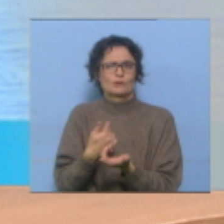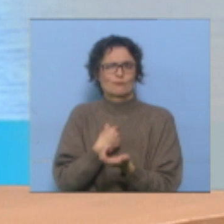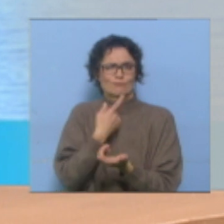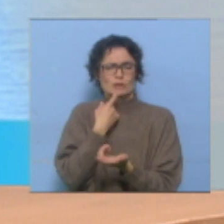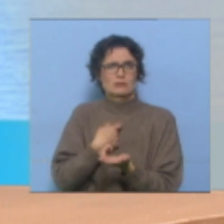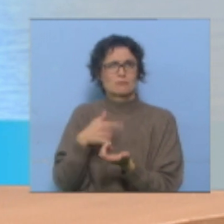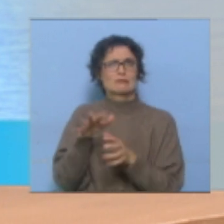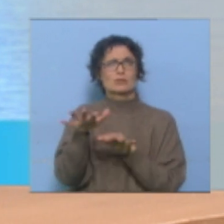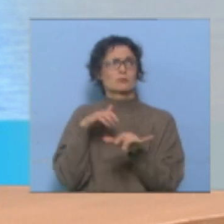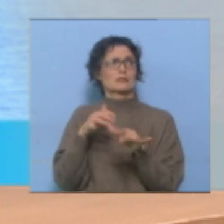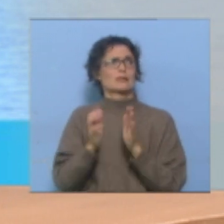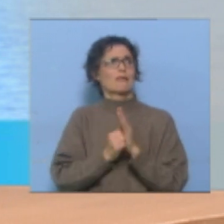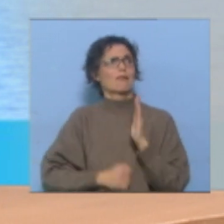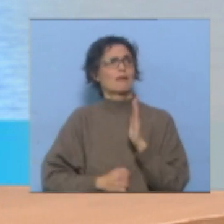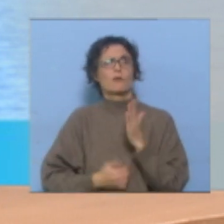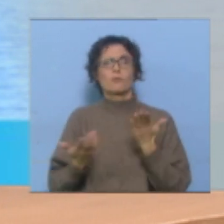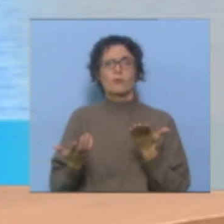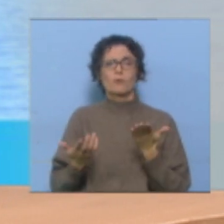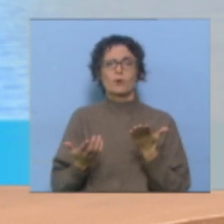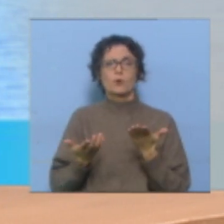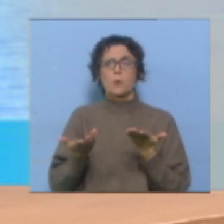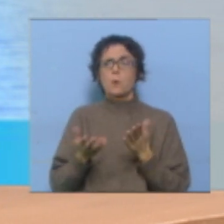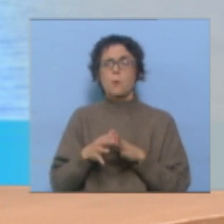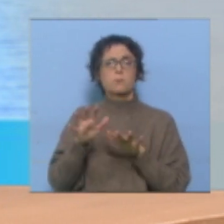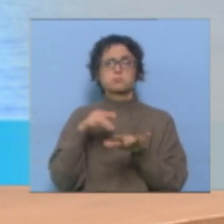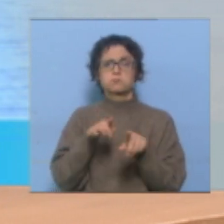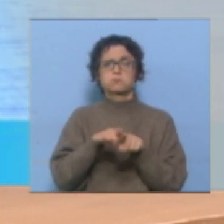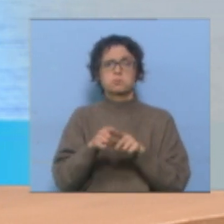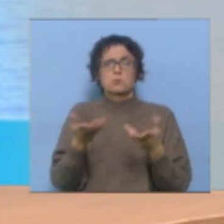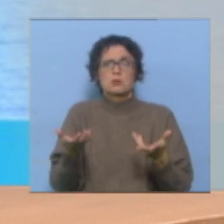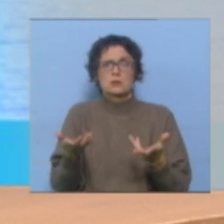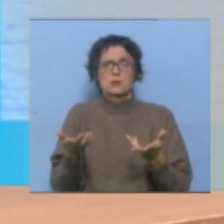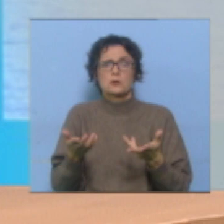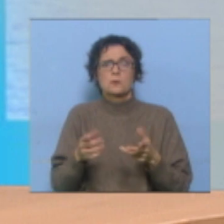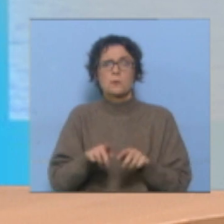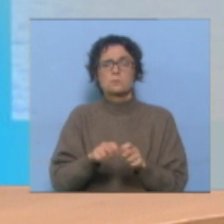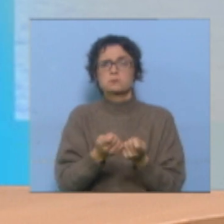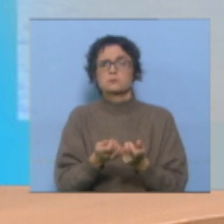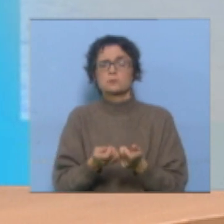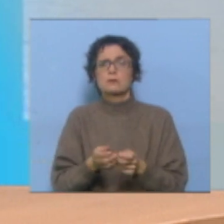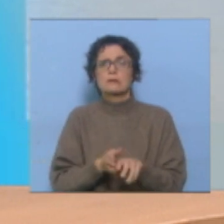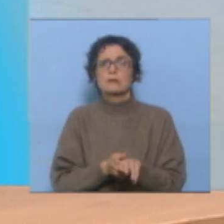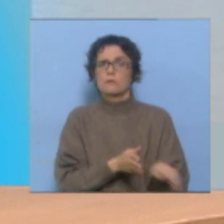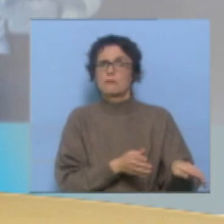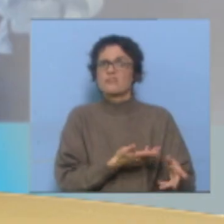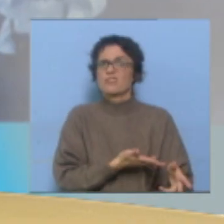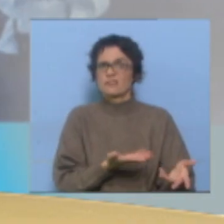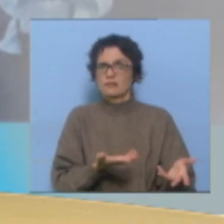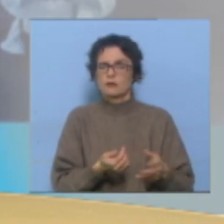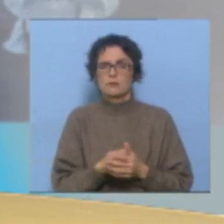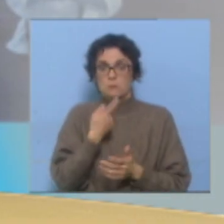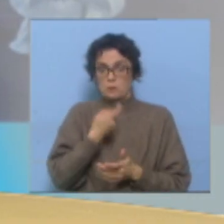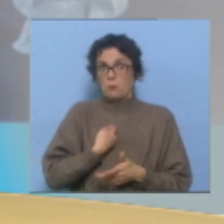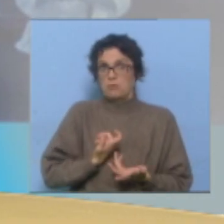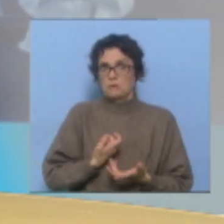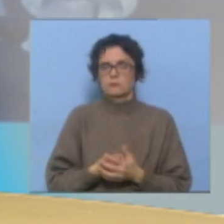Assembleia de católicos, se de um comício de qualquer partido de esquerda. Então, Dom Manuel Martins desconstruiu esta perspectiva de igreja